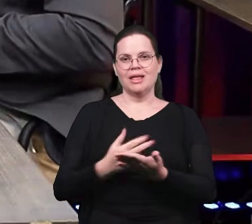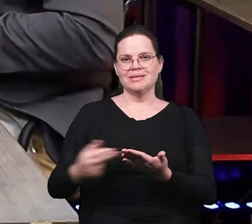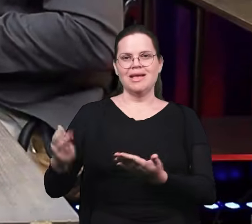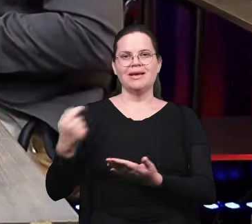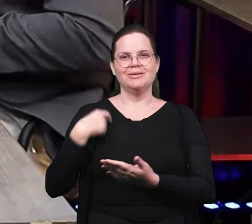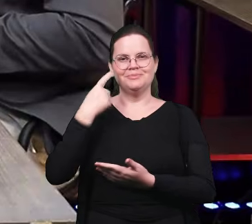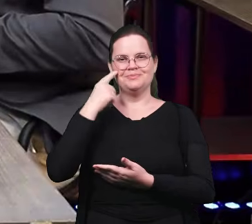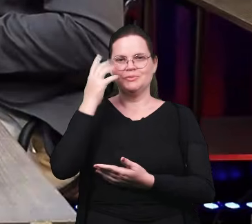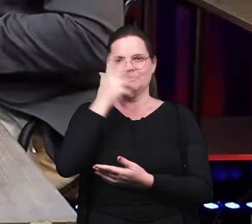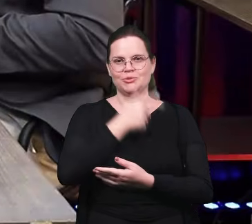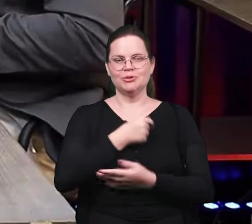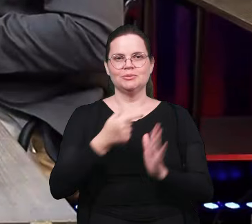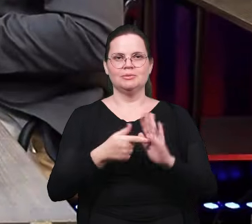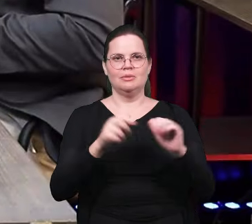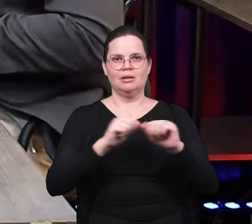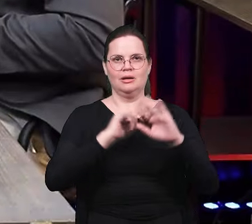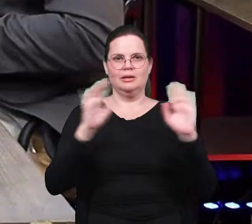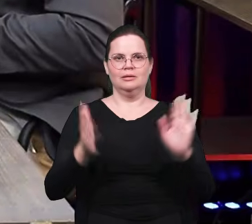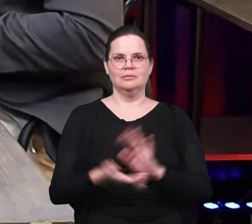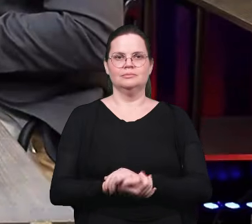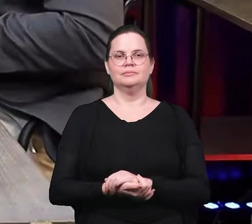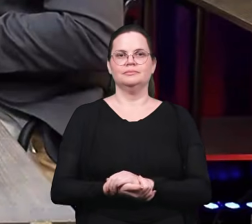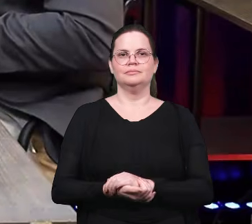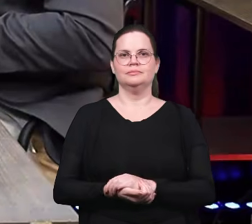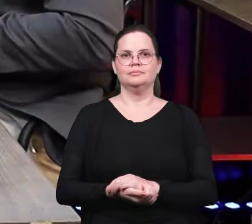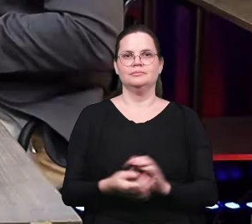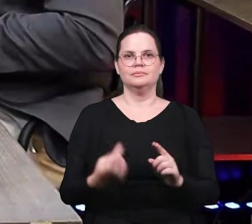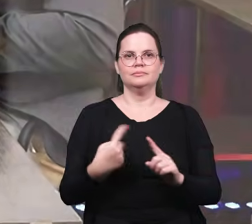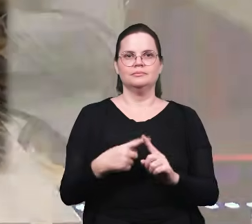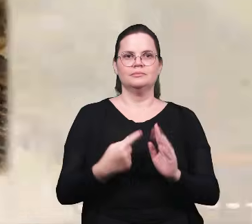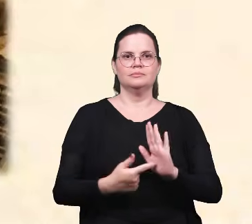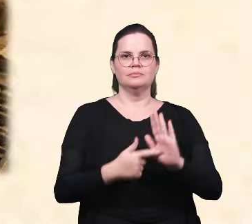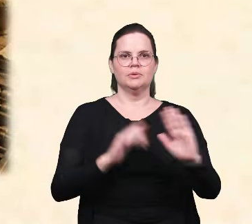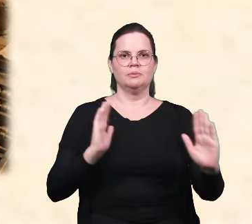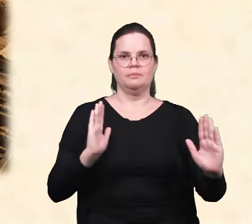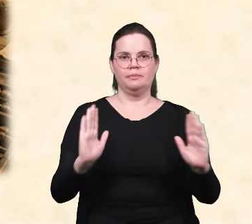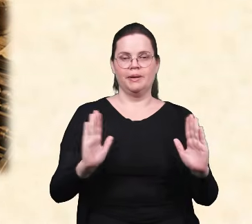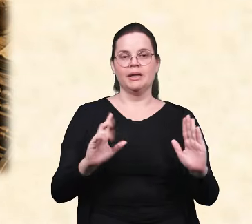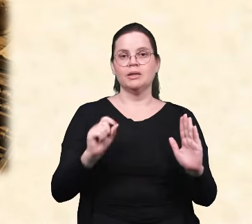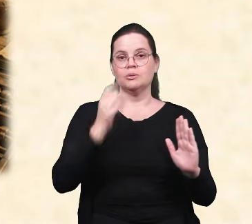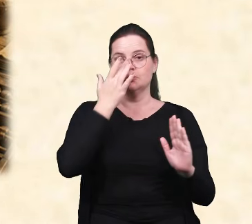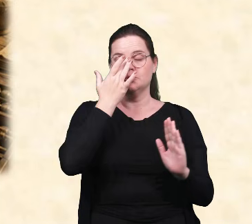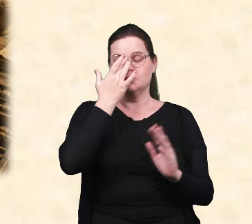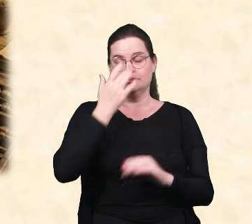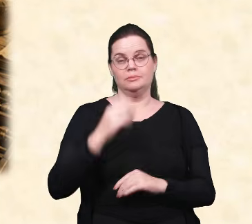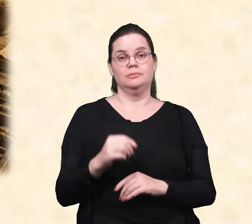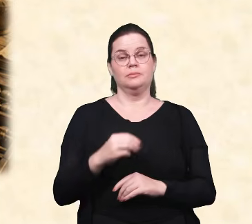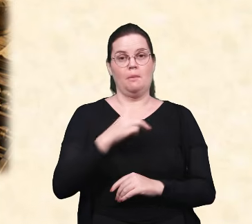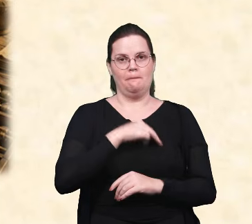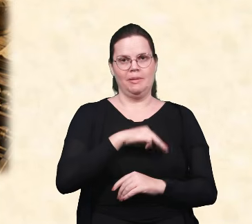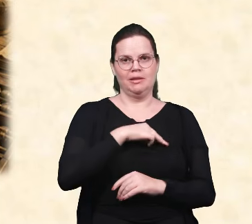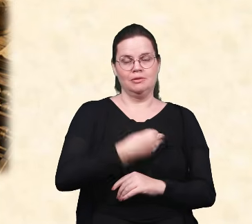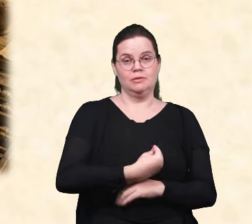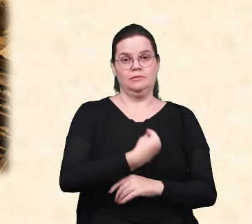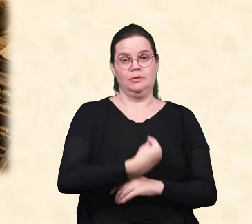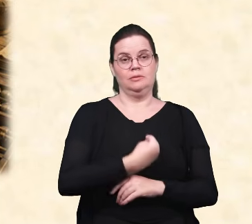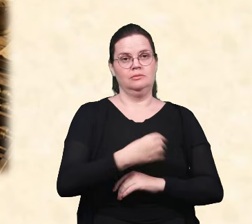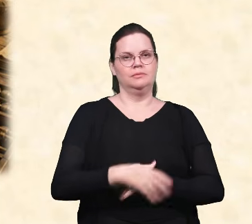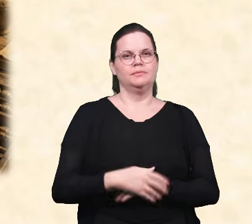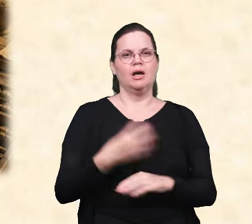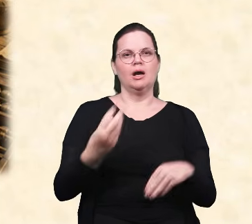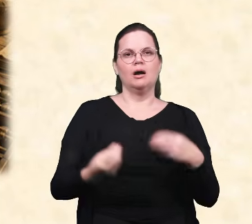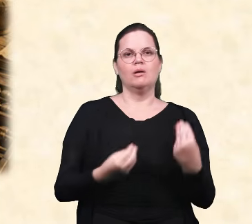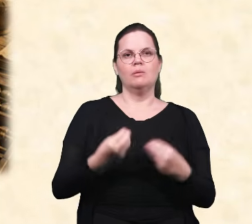muito explicativa, porque mostra a época, o momento que estava ali, né, como os